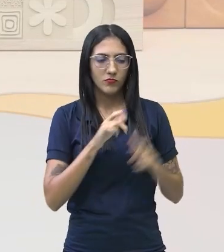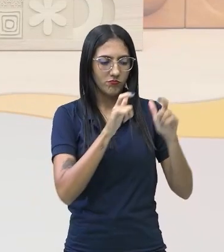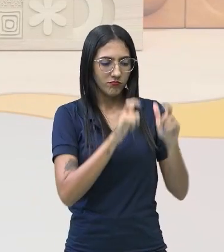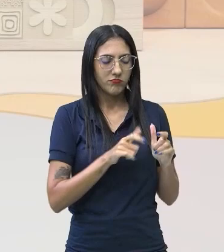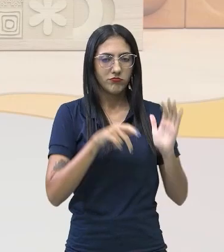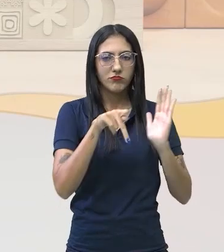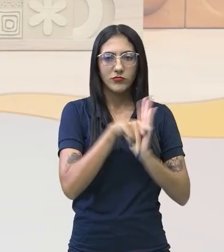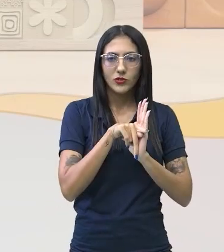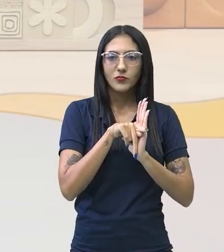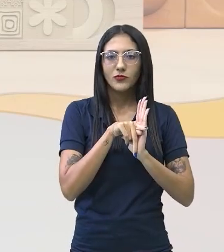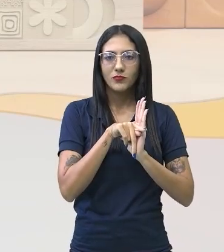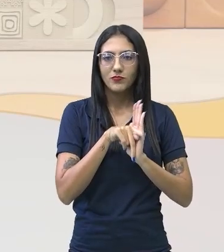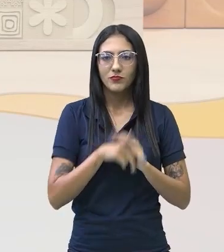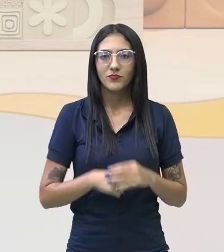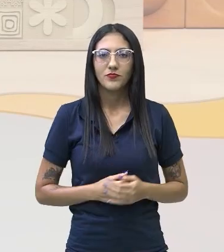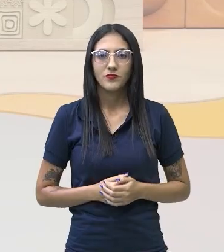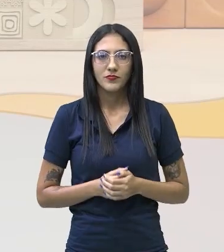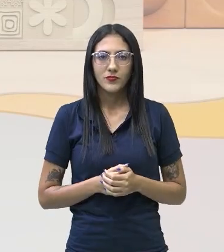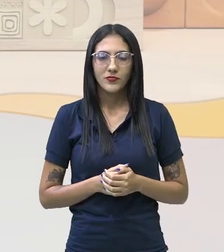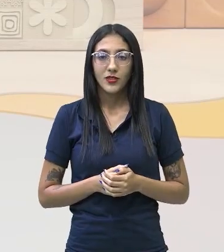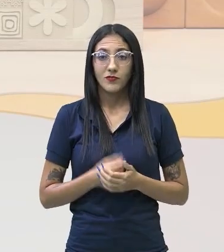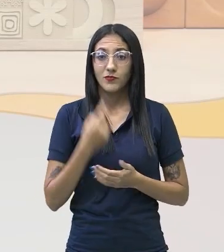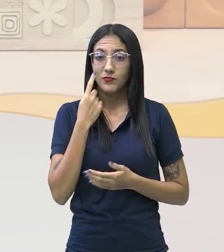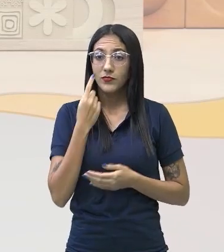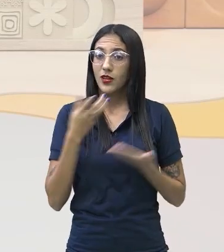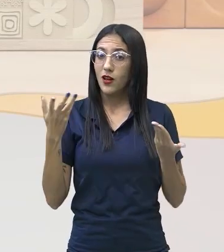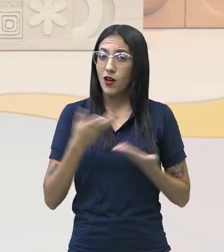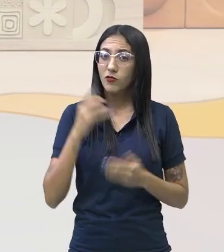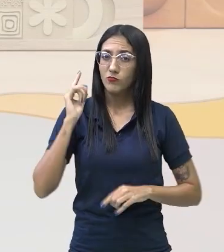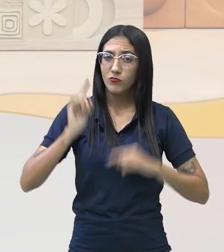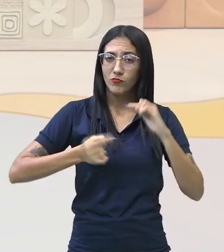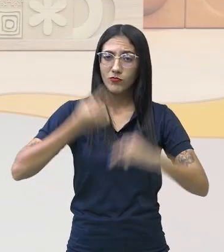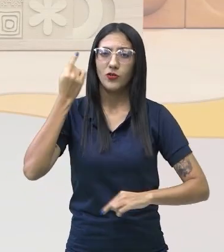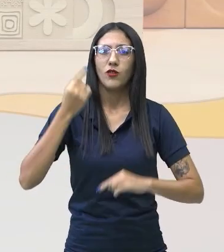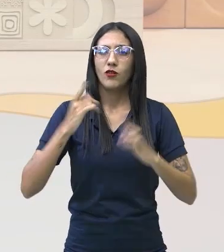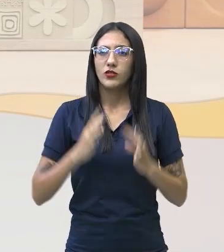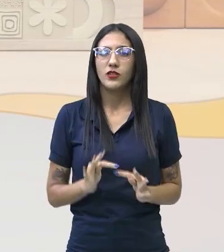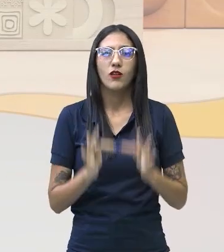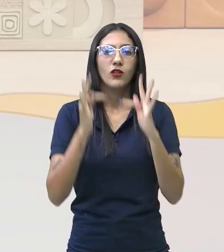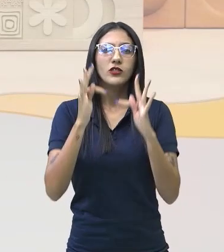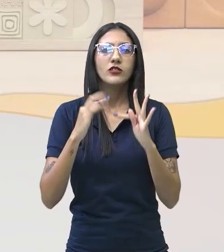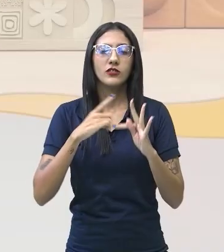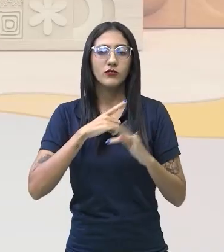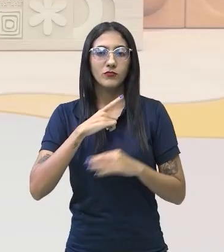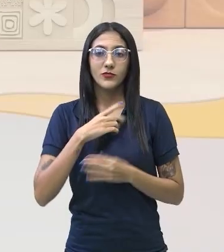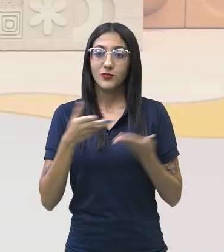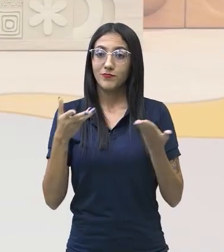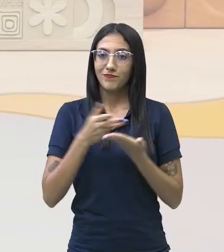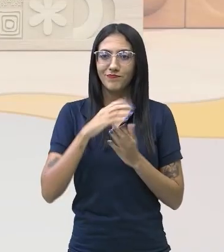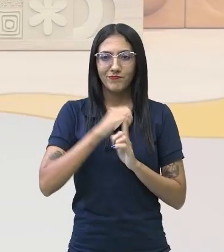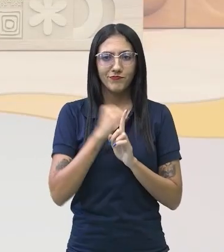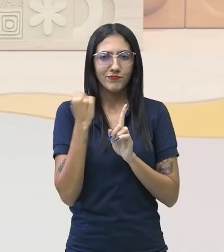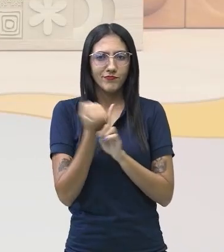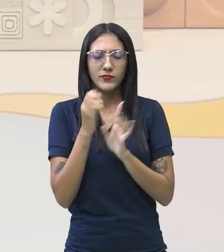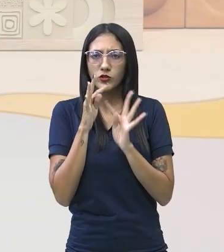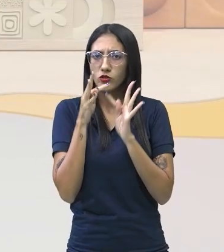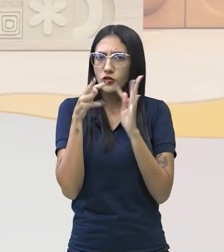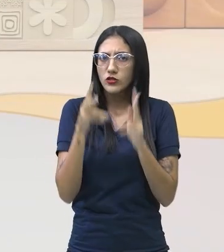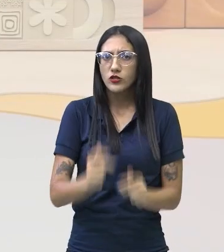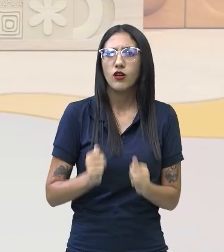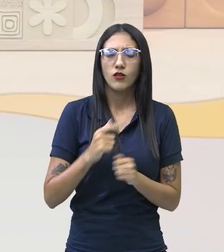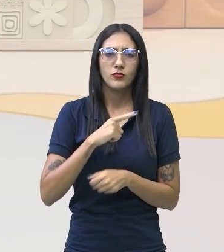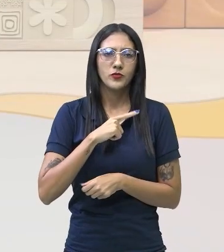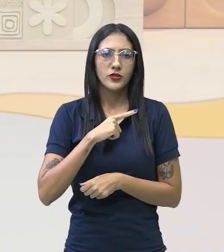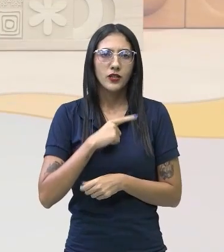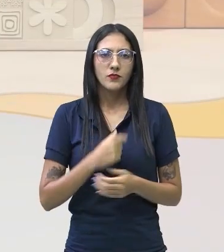A gente tem, então, os avanços tecnológicos dos smartphones, que é muito presente, né, mesmo na nossa sociedade, né? Então, a